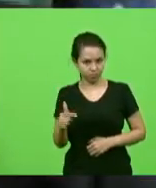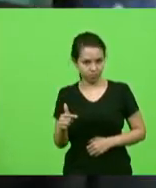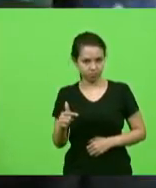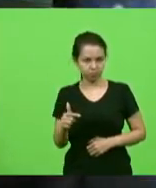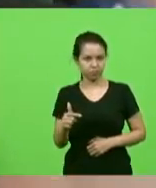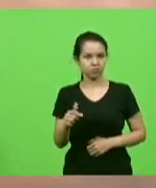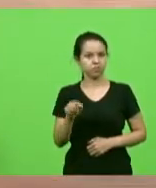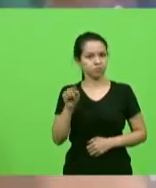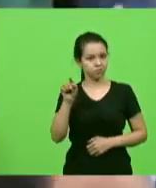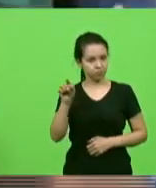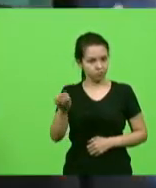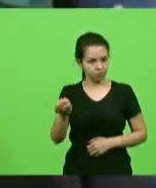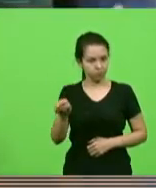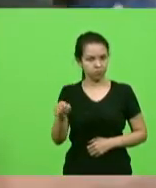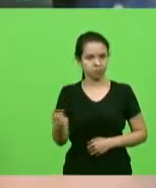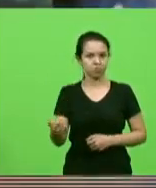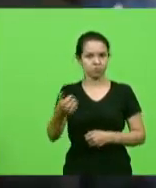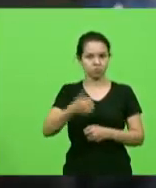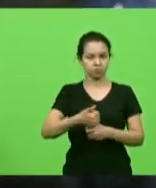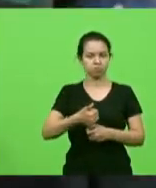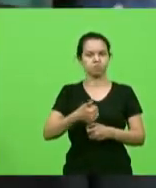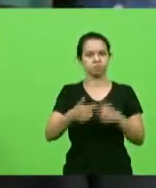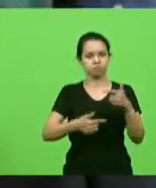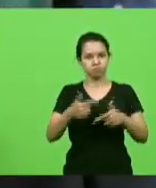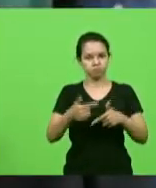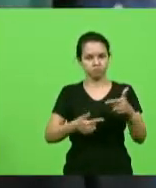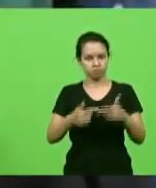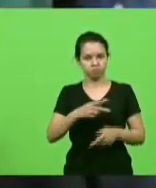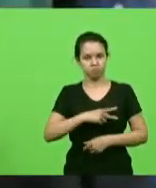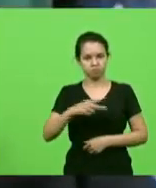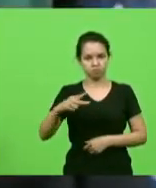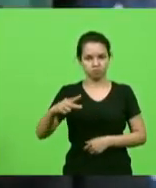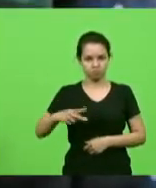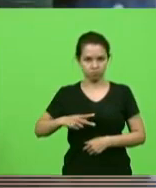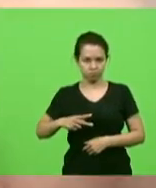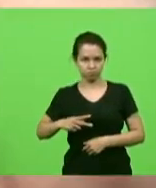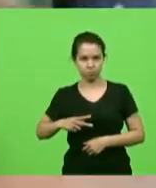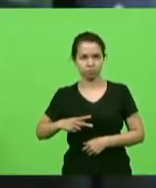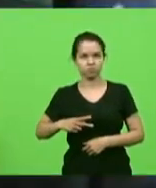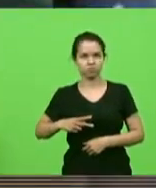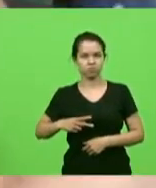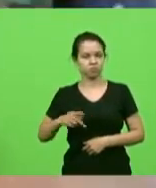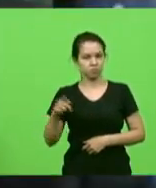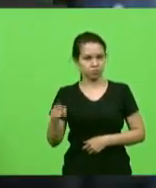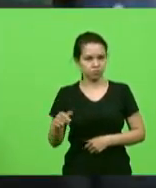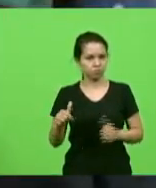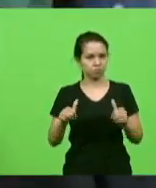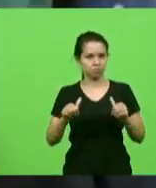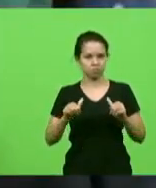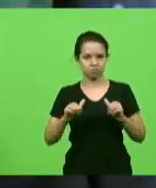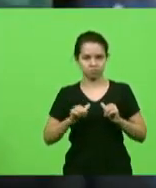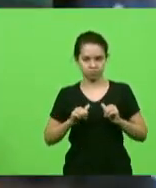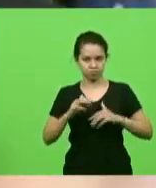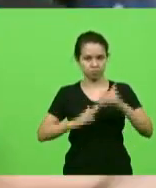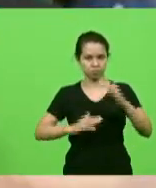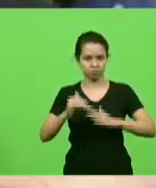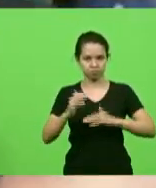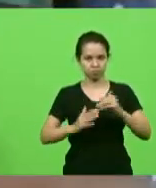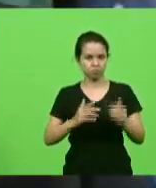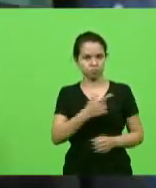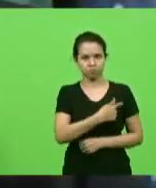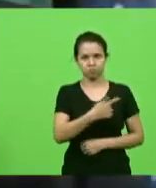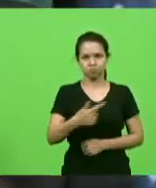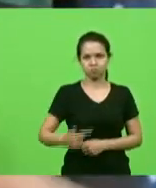agente público especificamente a dirigir administração sal não avistei das ações de governo